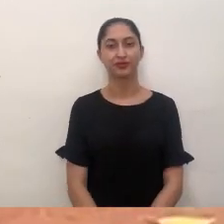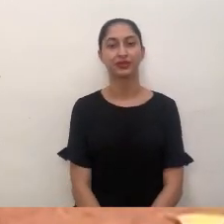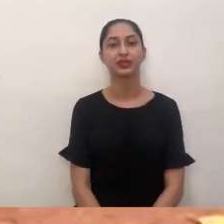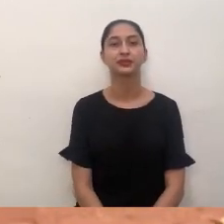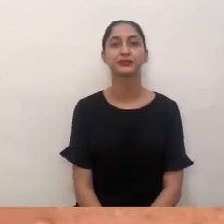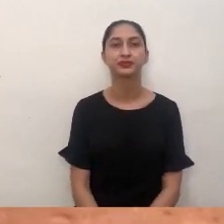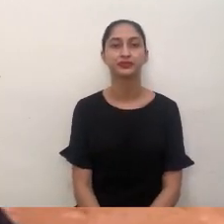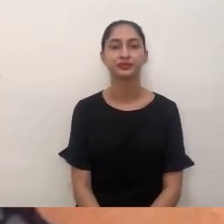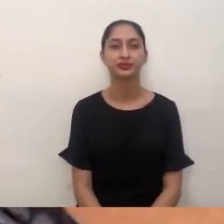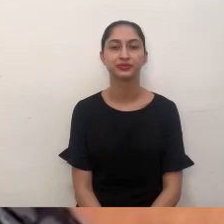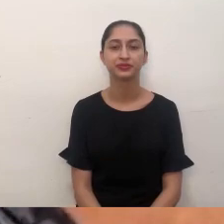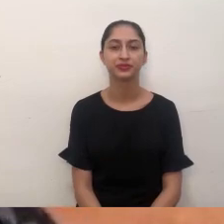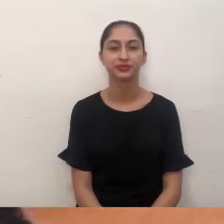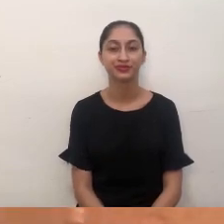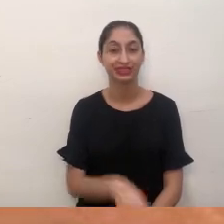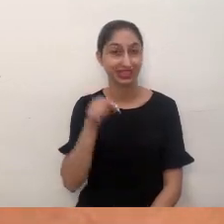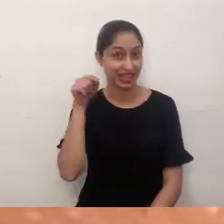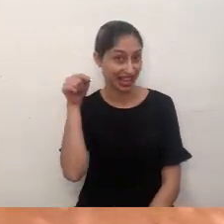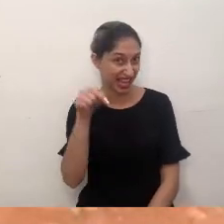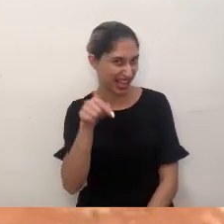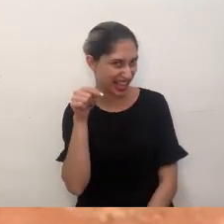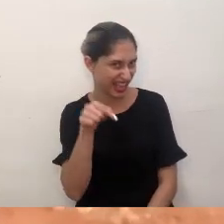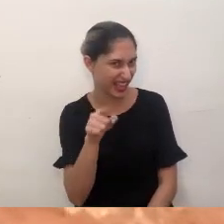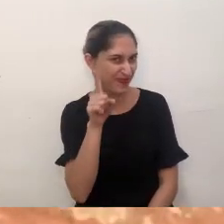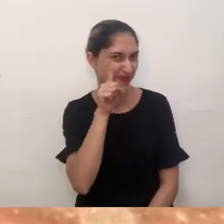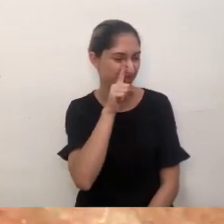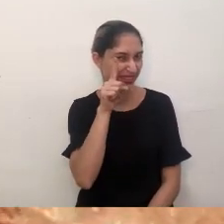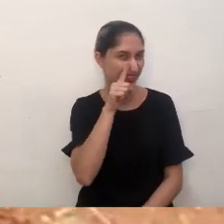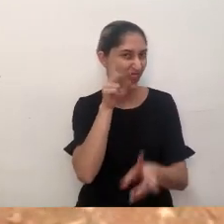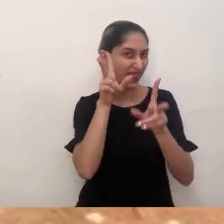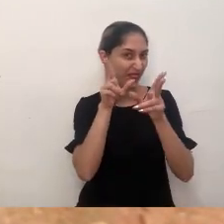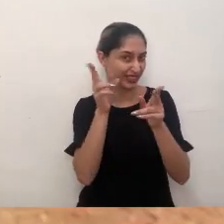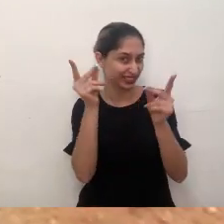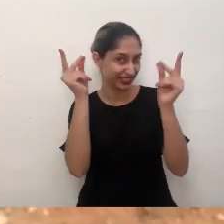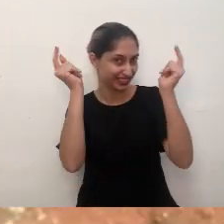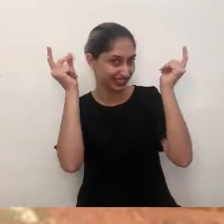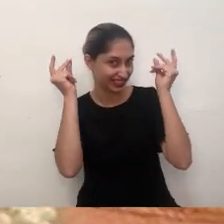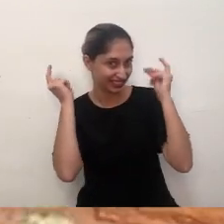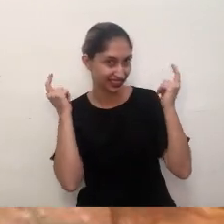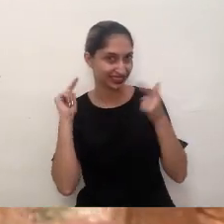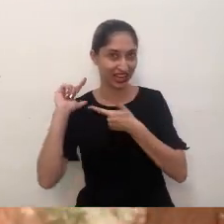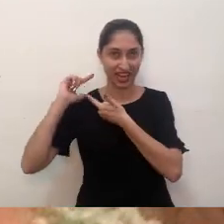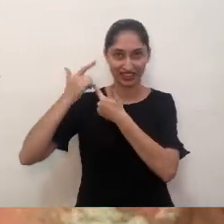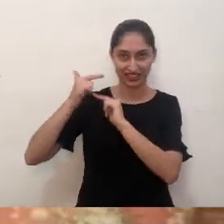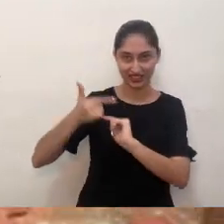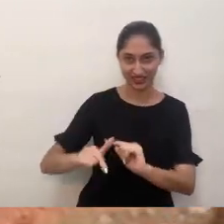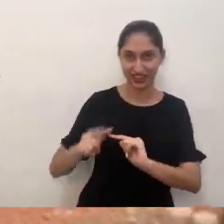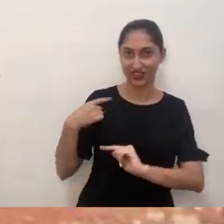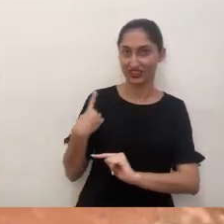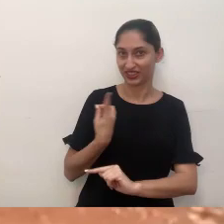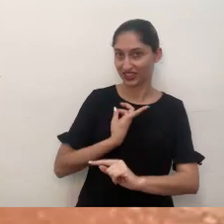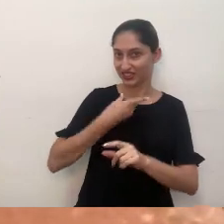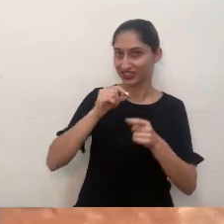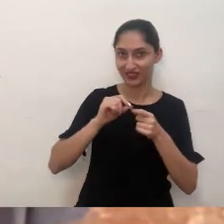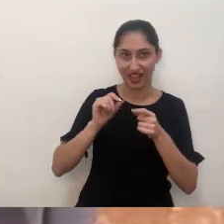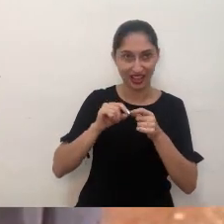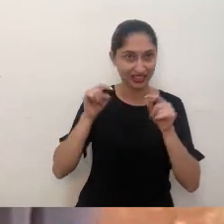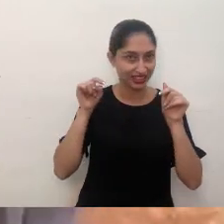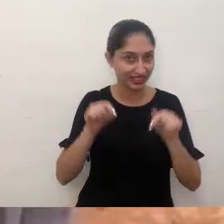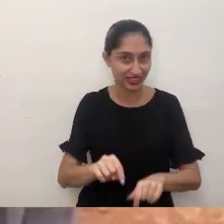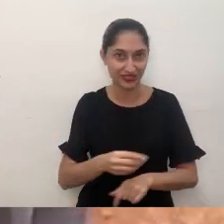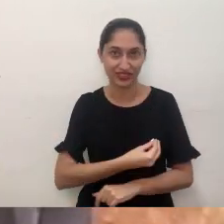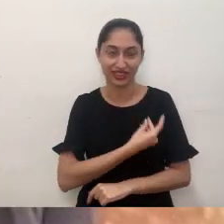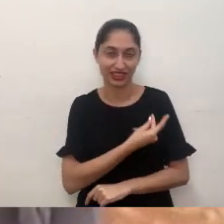Esse é um biscoito como se fazia antigamente. E é o biscoito tradicional da comunidade que a gente fez a vida toda.